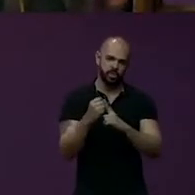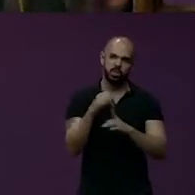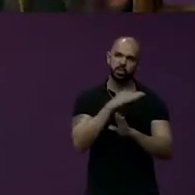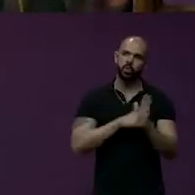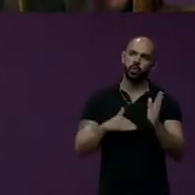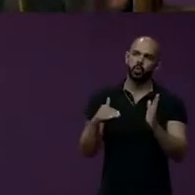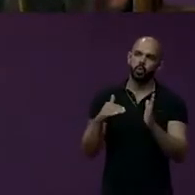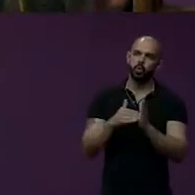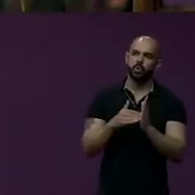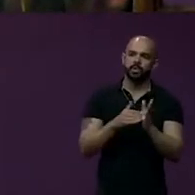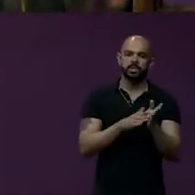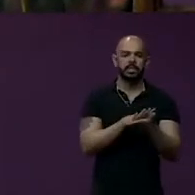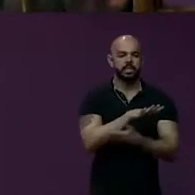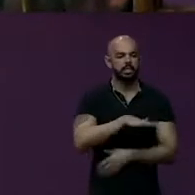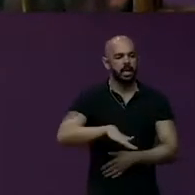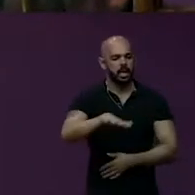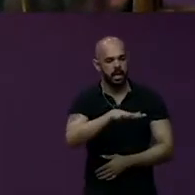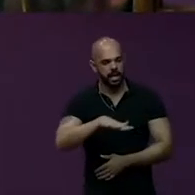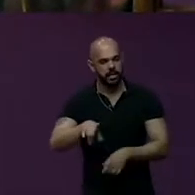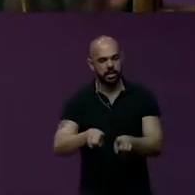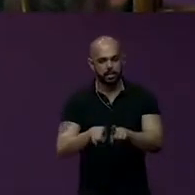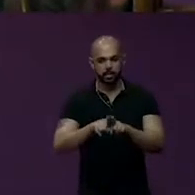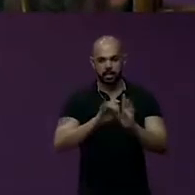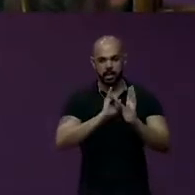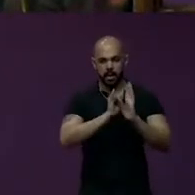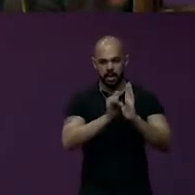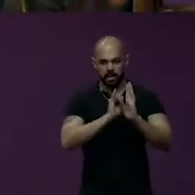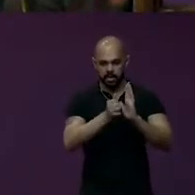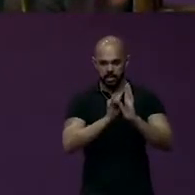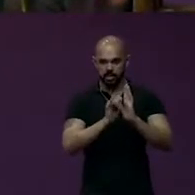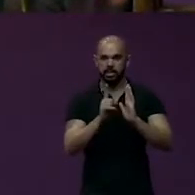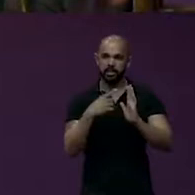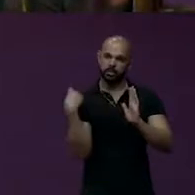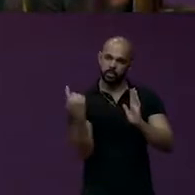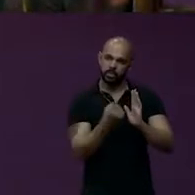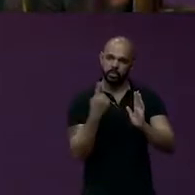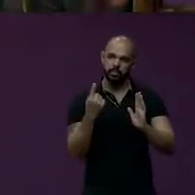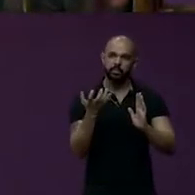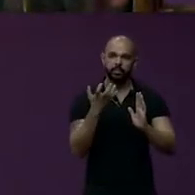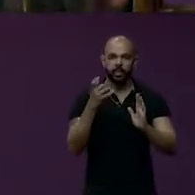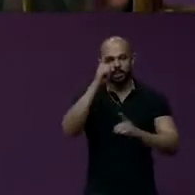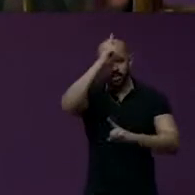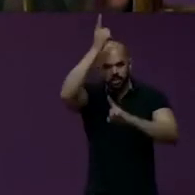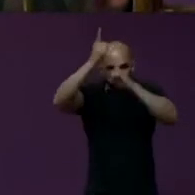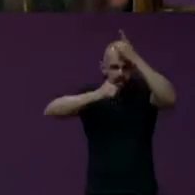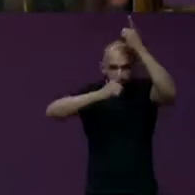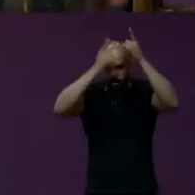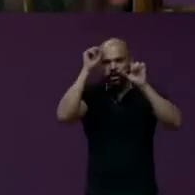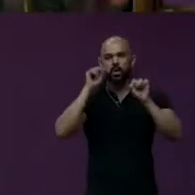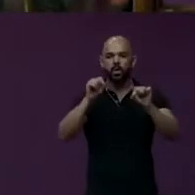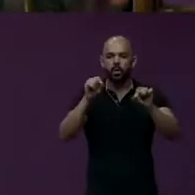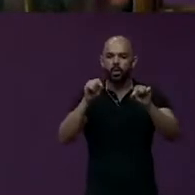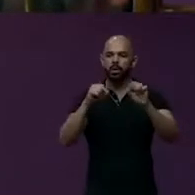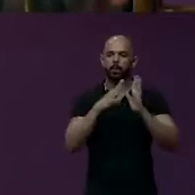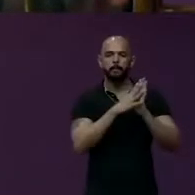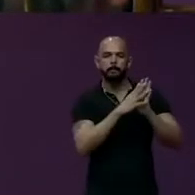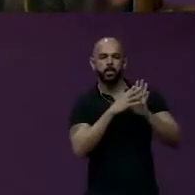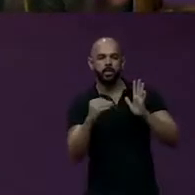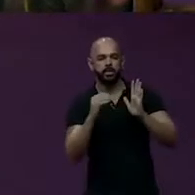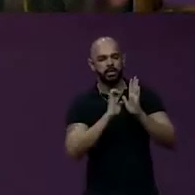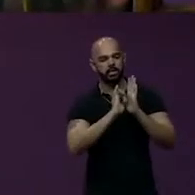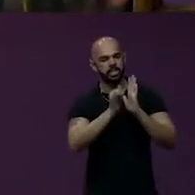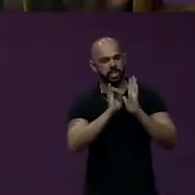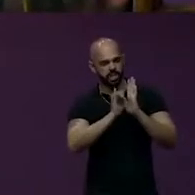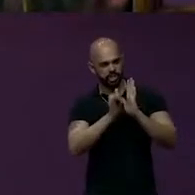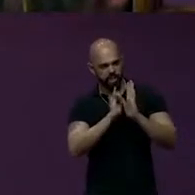todas as suas linhas. Também com esses editais nós queremos inovar do ponto de vista de modelos de